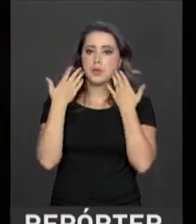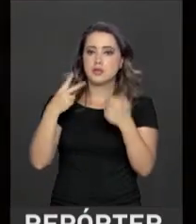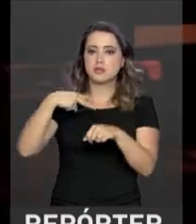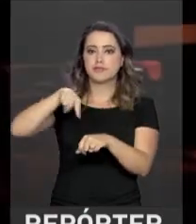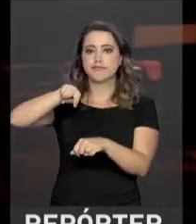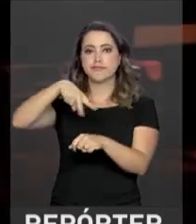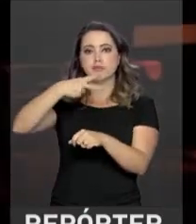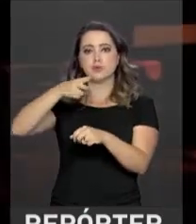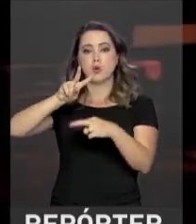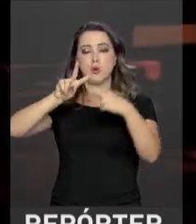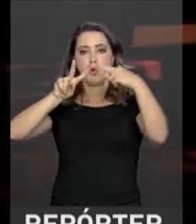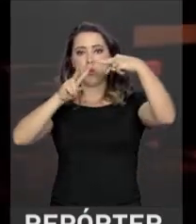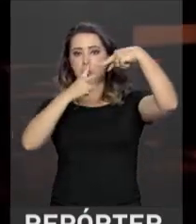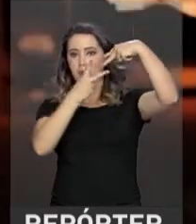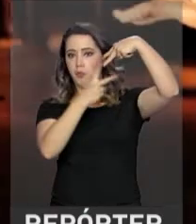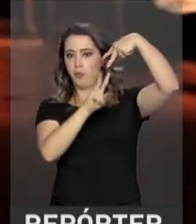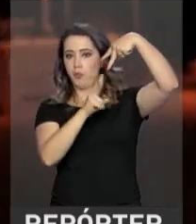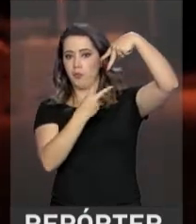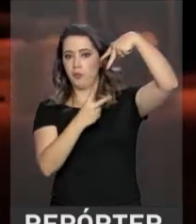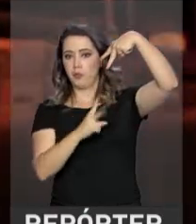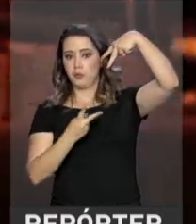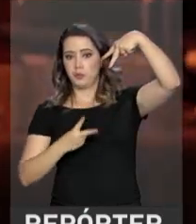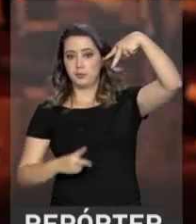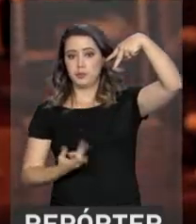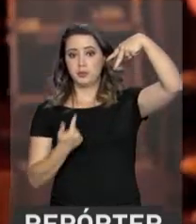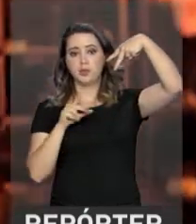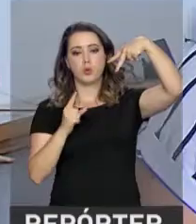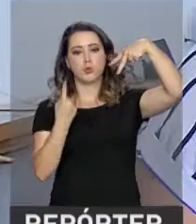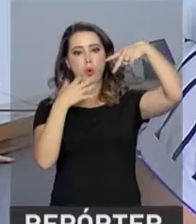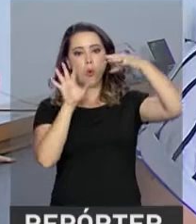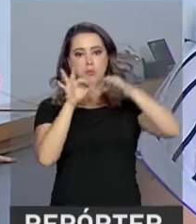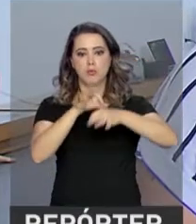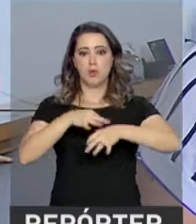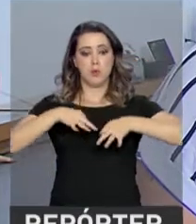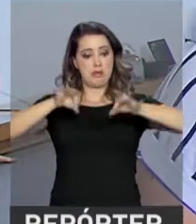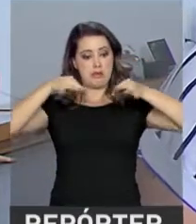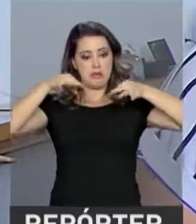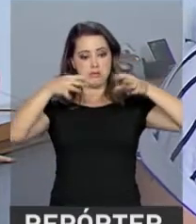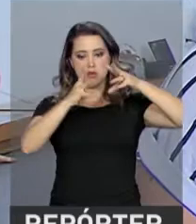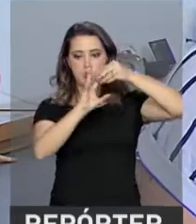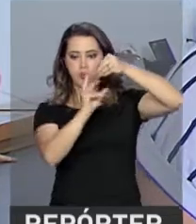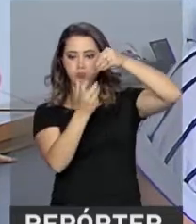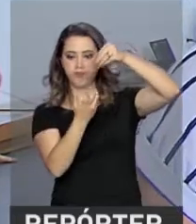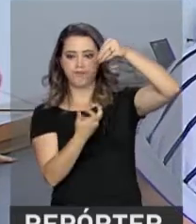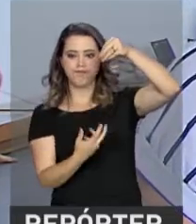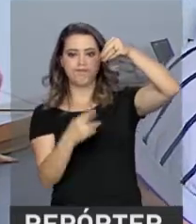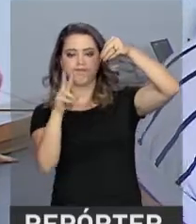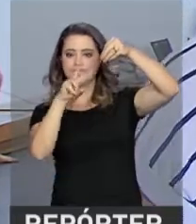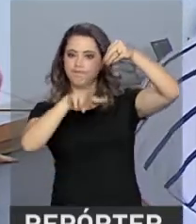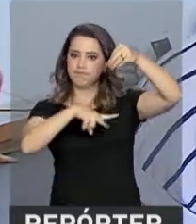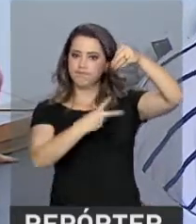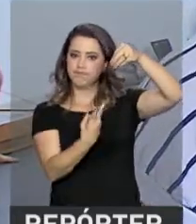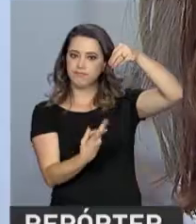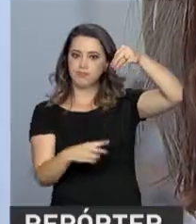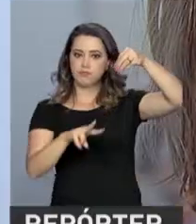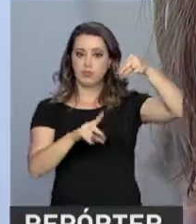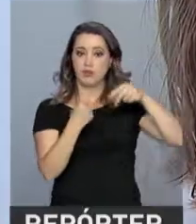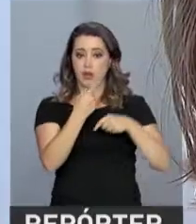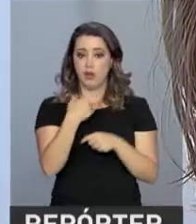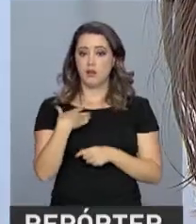aérea com artistas penduradas apenas por um tecido julho é uma das integrantes do coletivo e